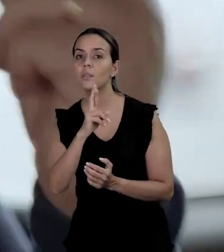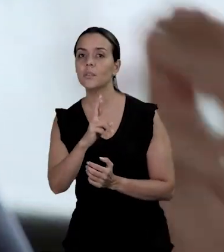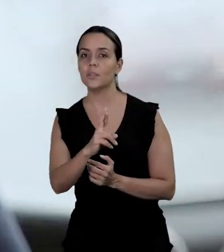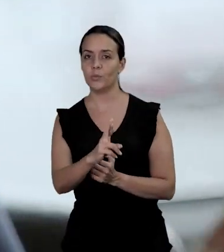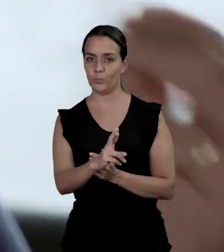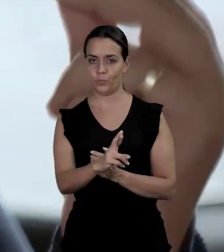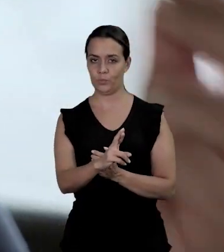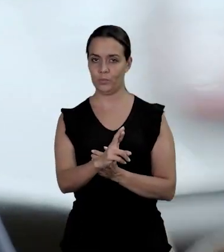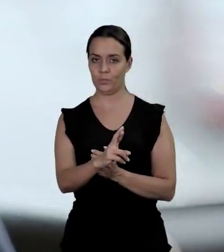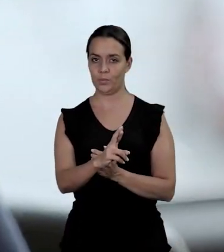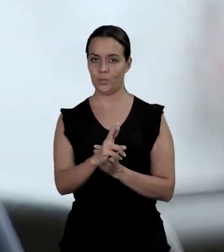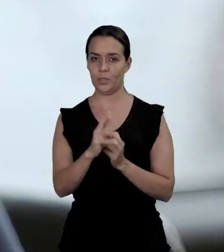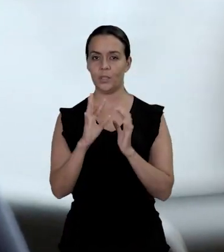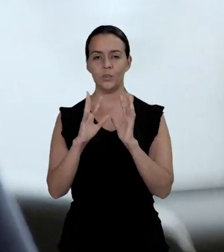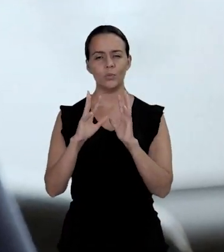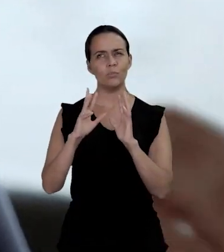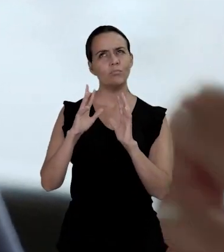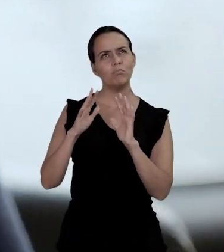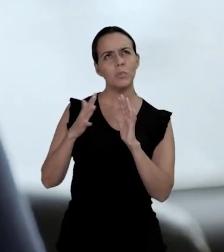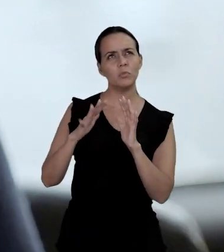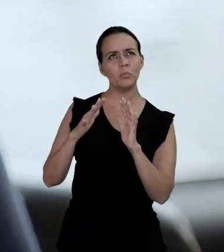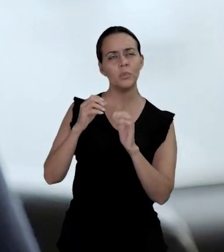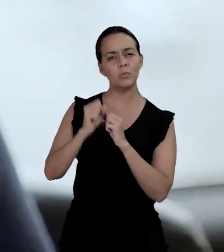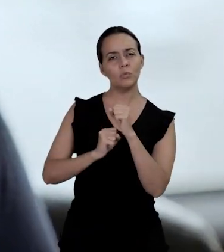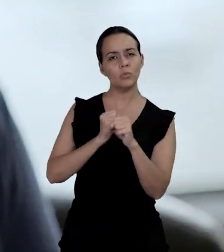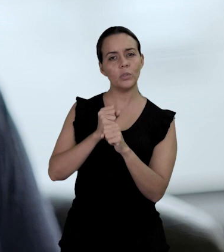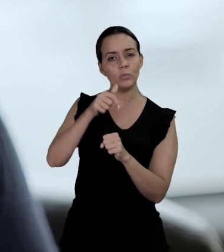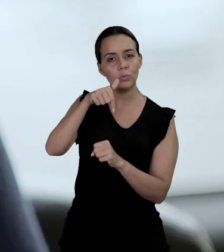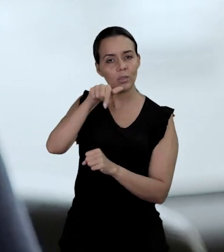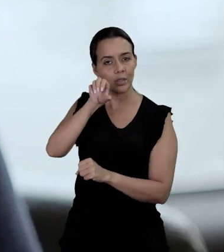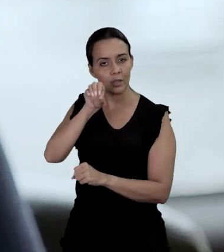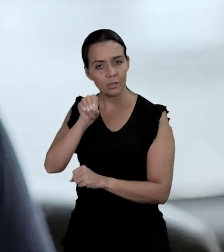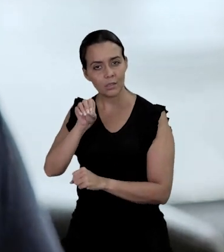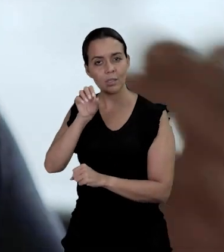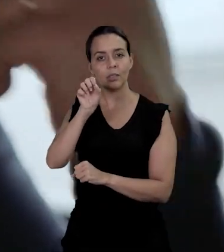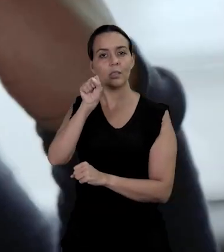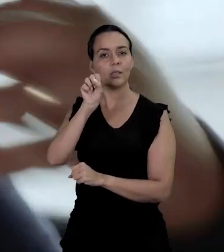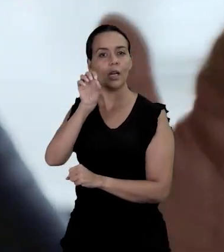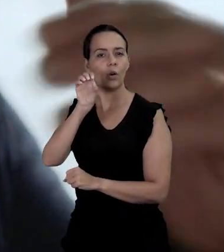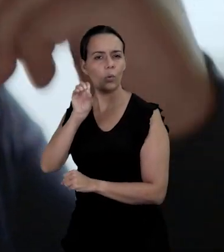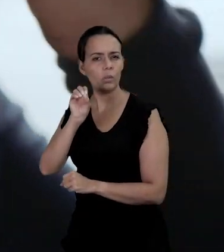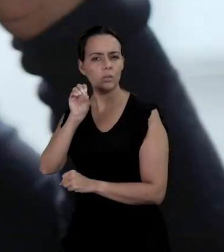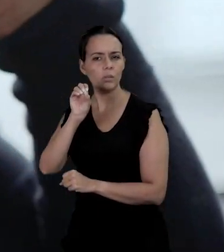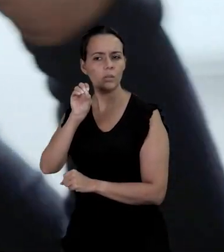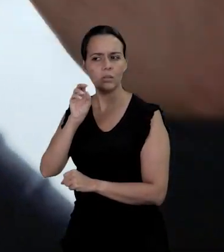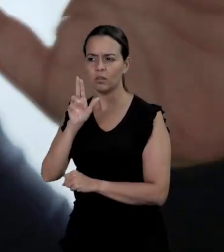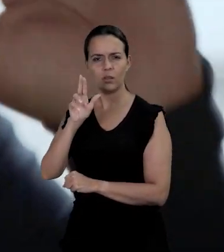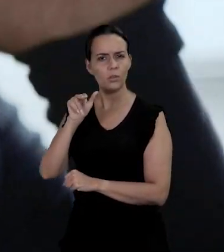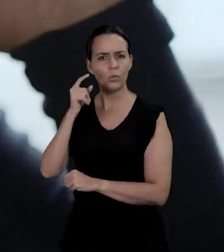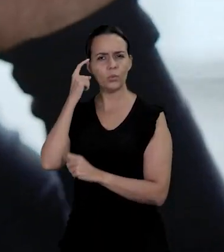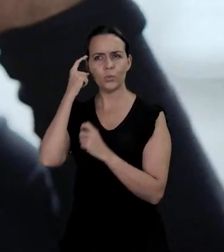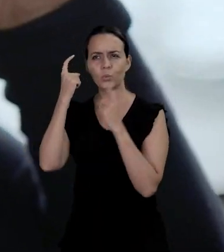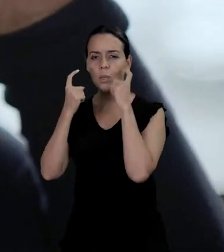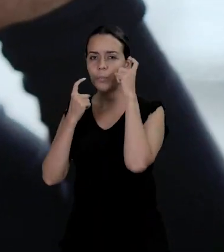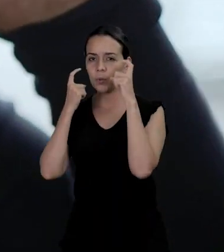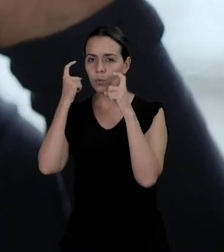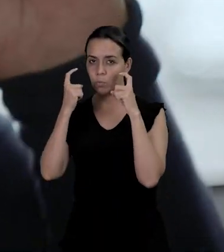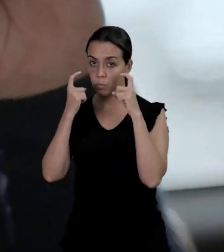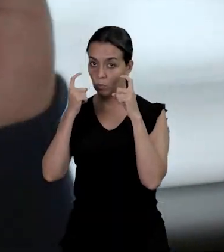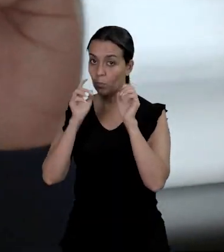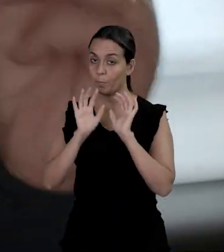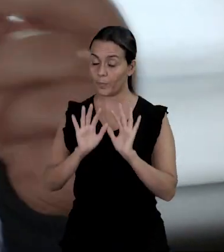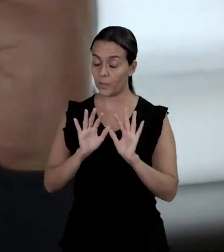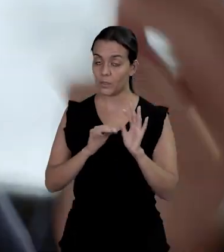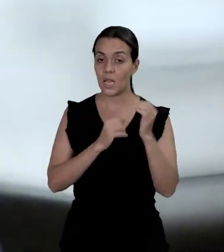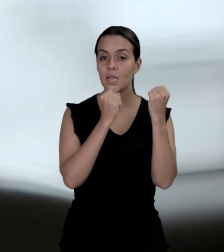É a forma de responder a teorias que vinham desde os anos 70, 80, mas